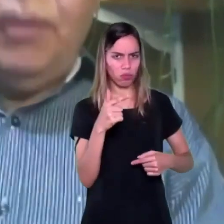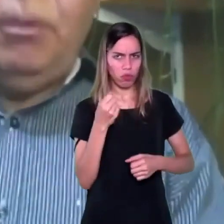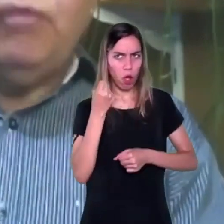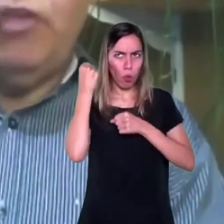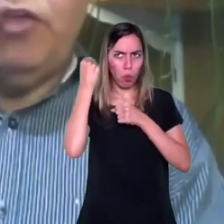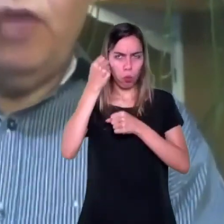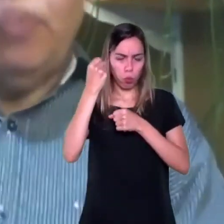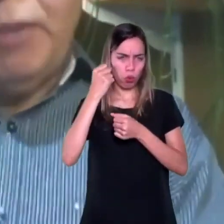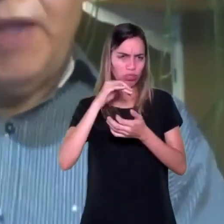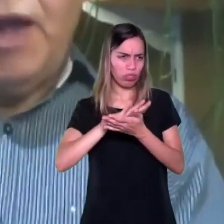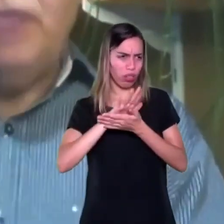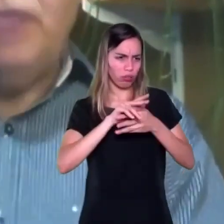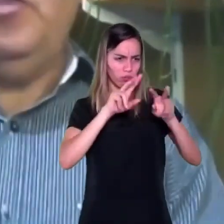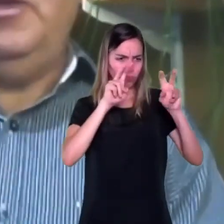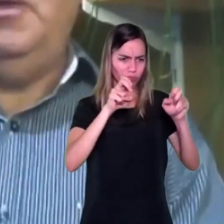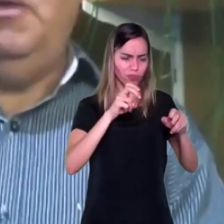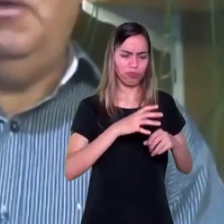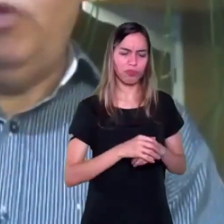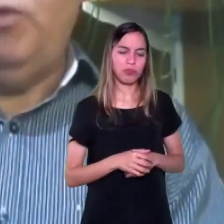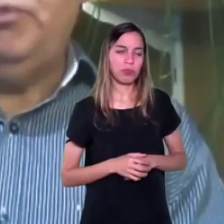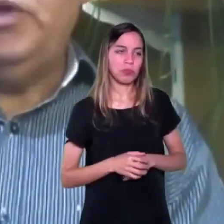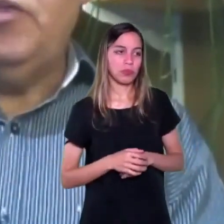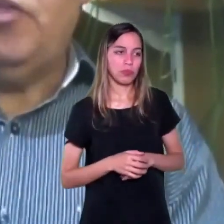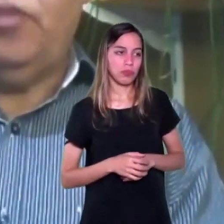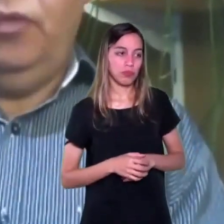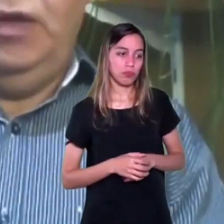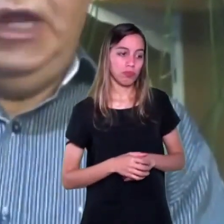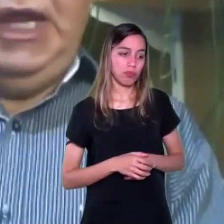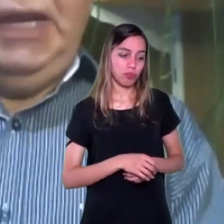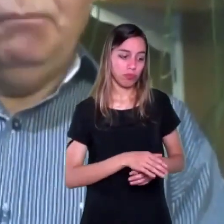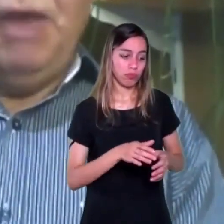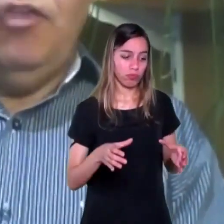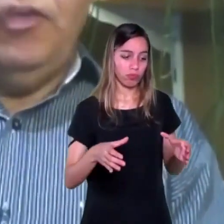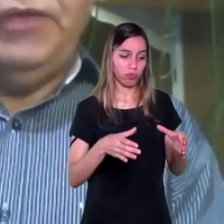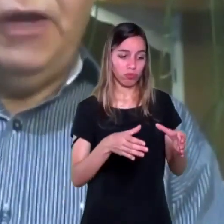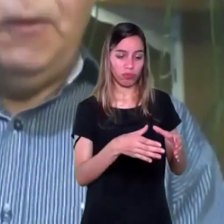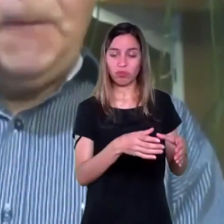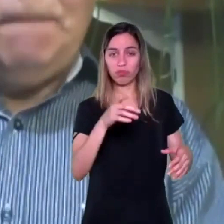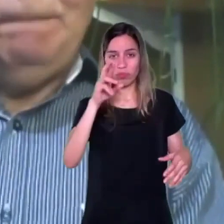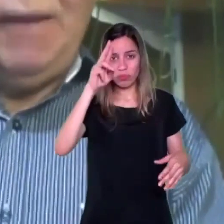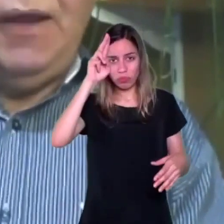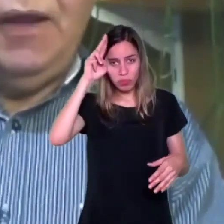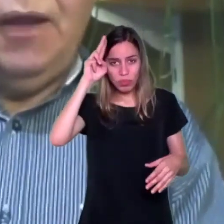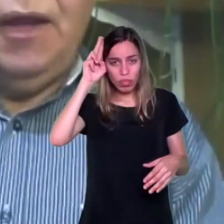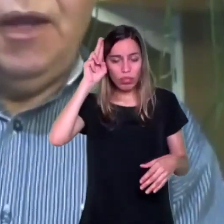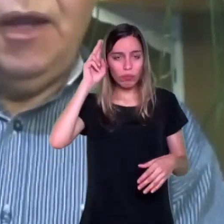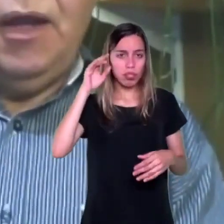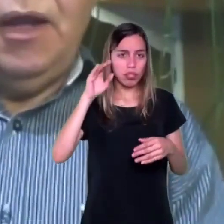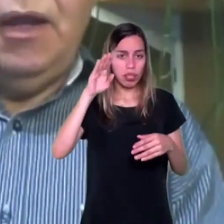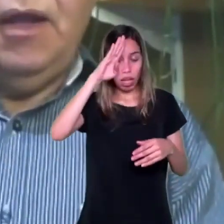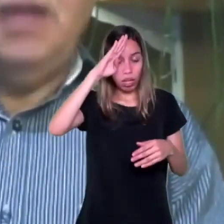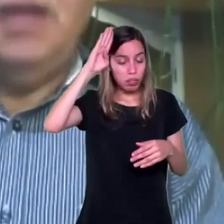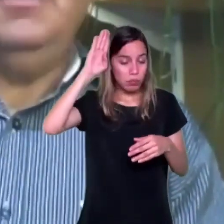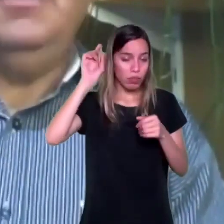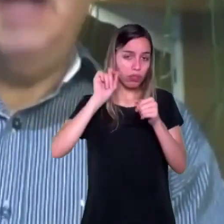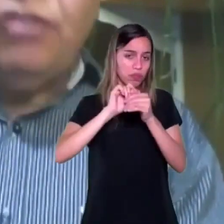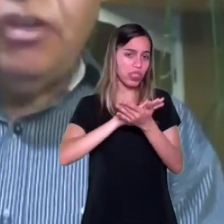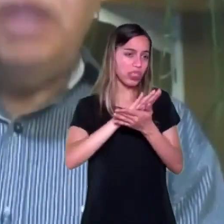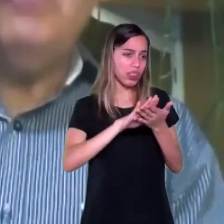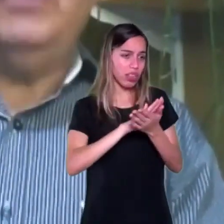A academia fez umas homenagens e ficou por isso. Uhum. Mas então... Então é uma academia ativa mesmo,